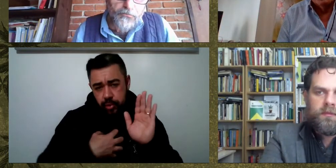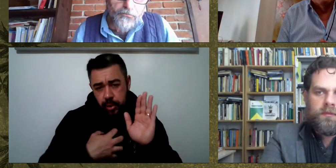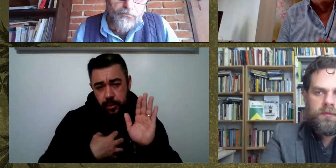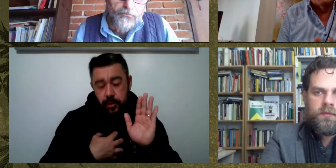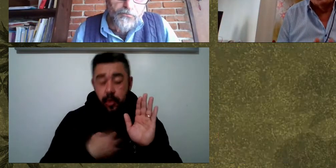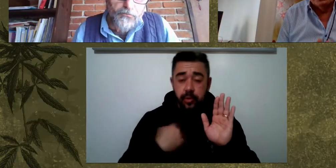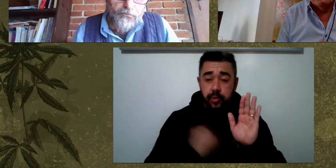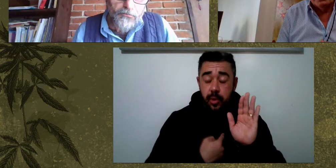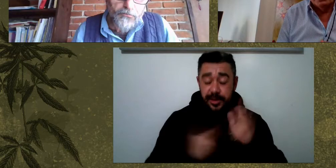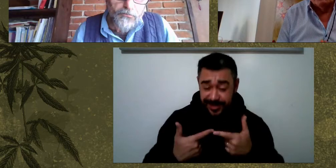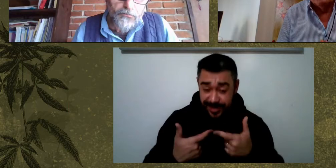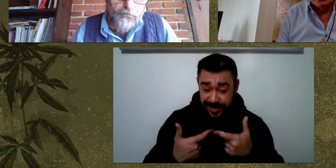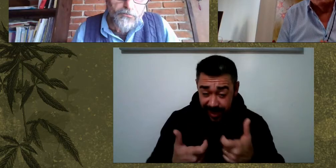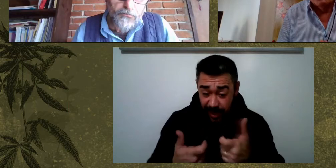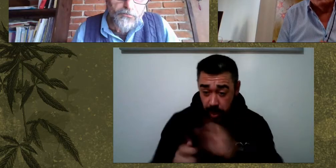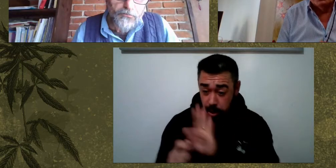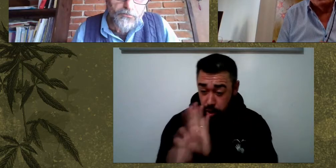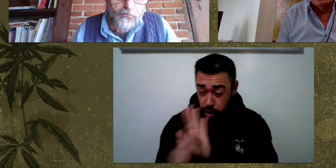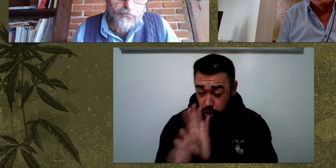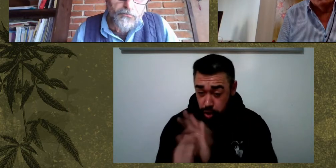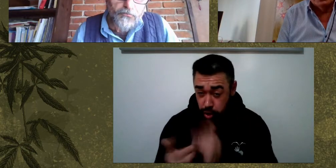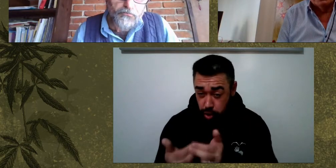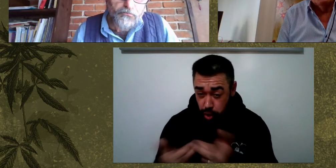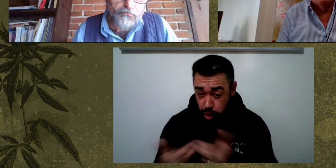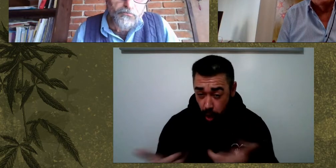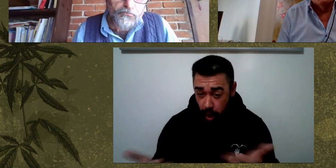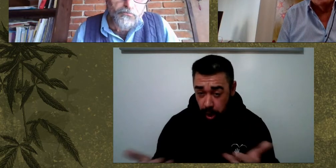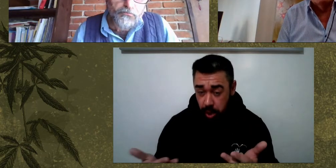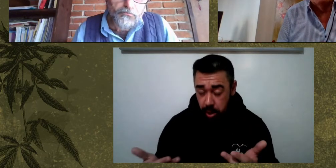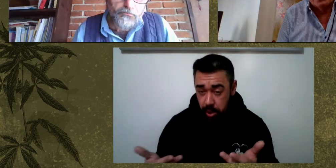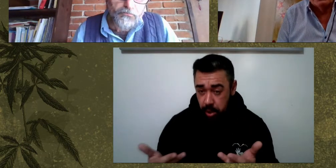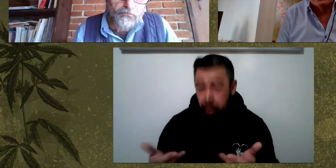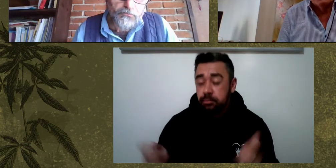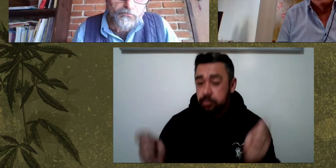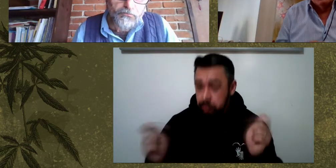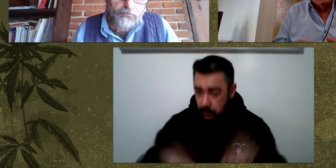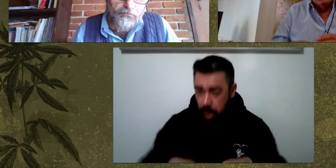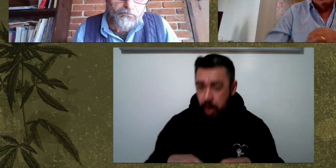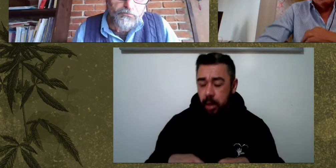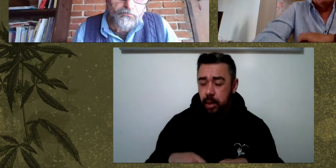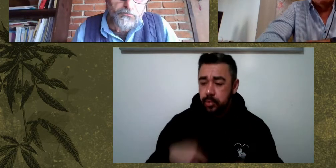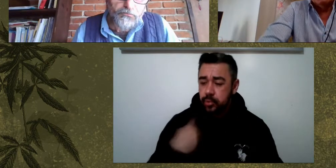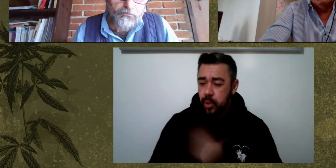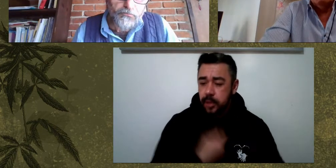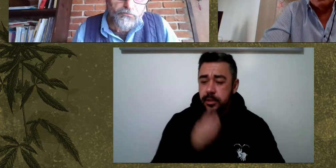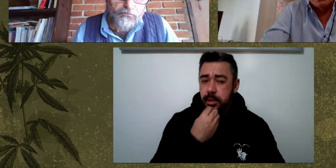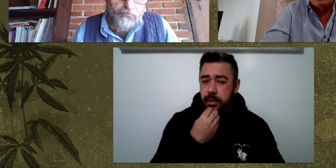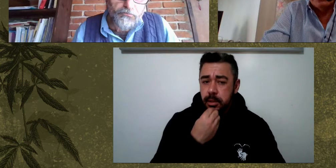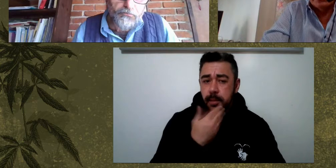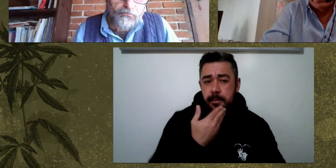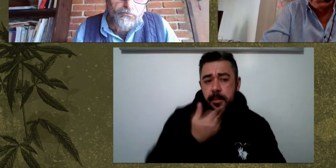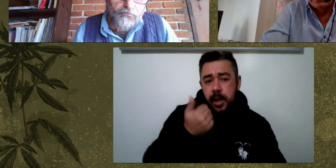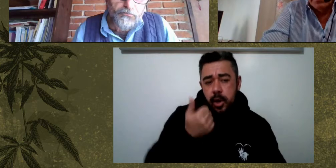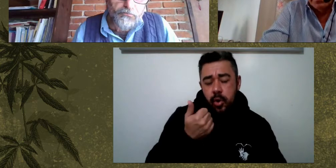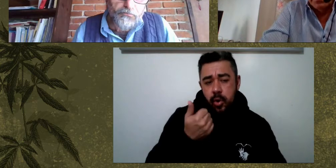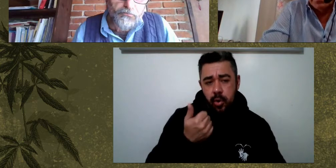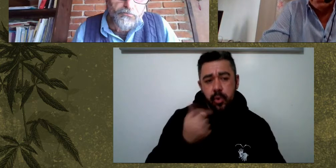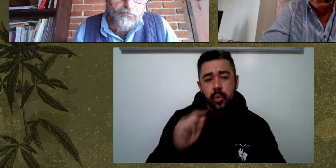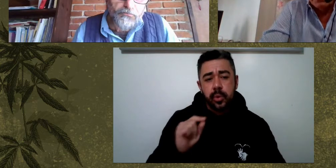drogas, foi possível encontrar uma forma de abordar de uma forma mais humana e mais